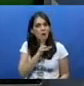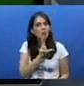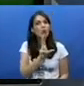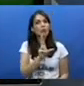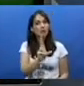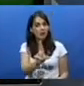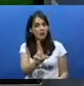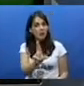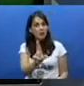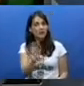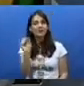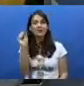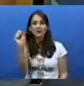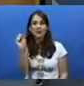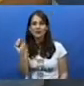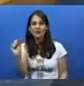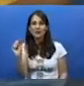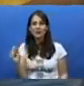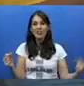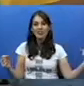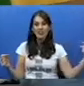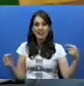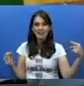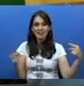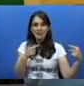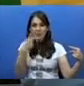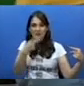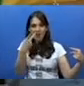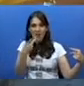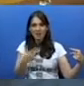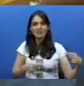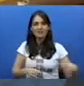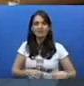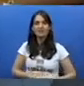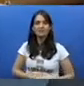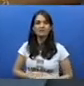uma fala. 2 pontos.